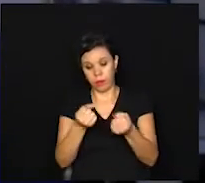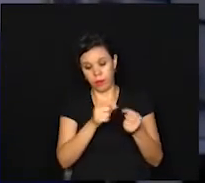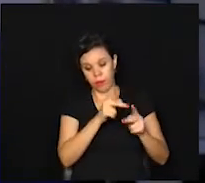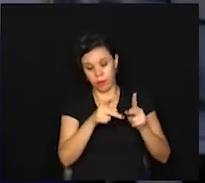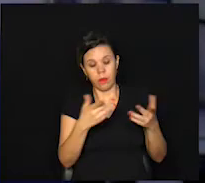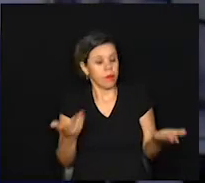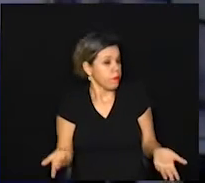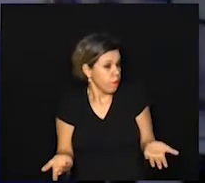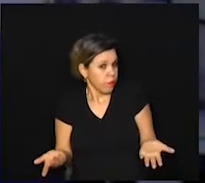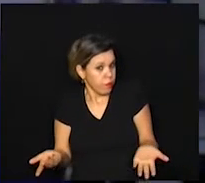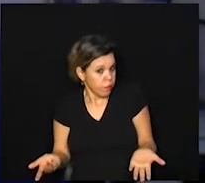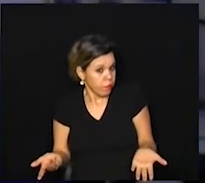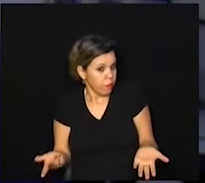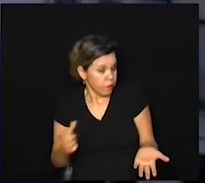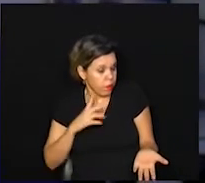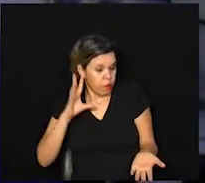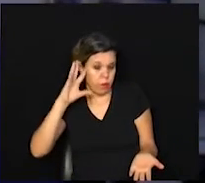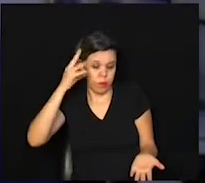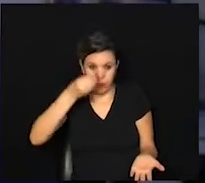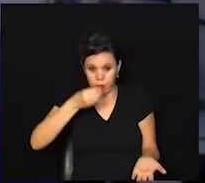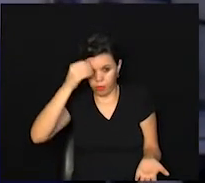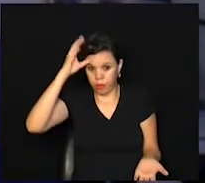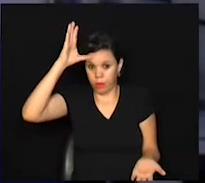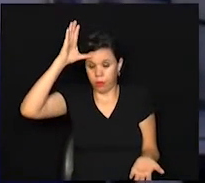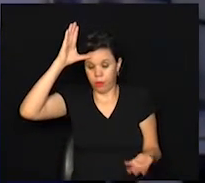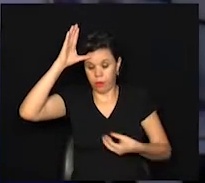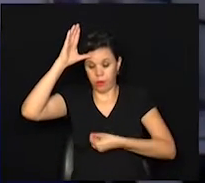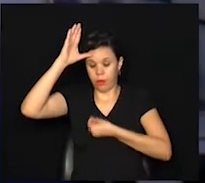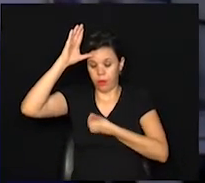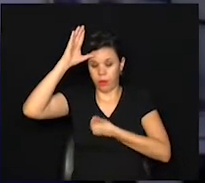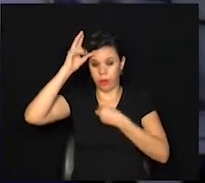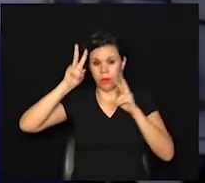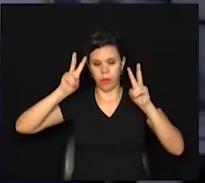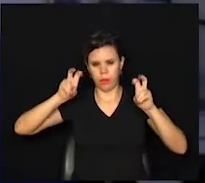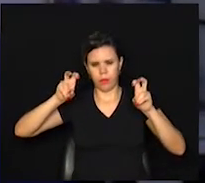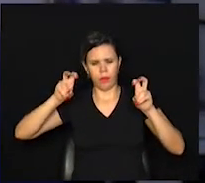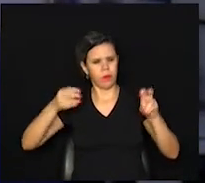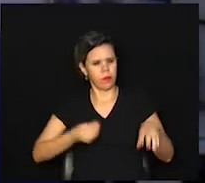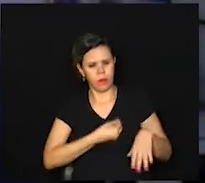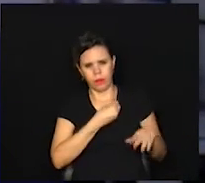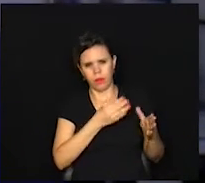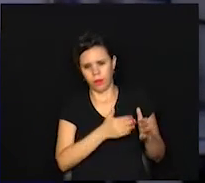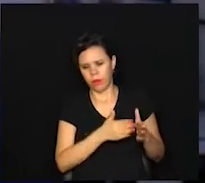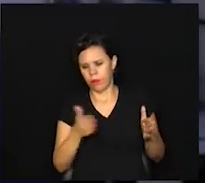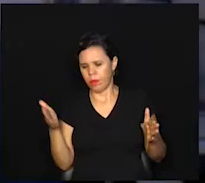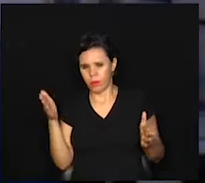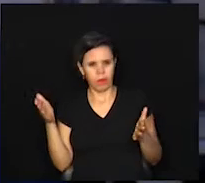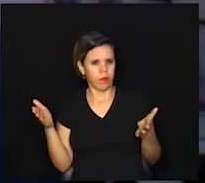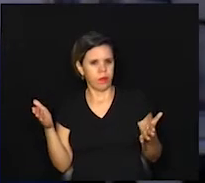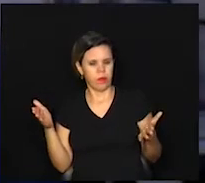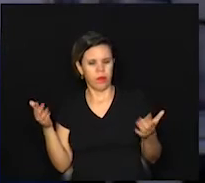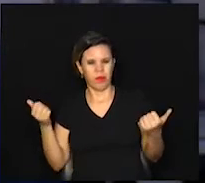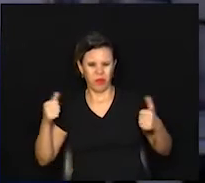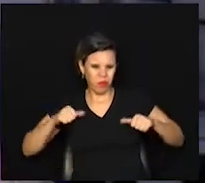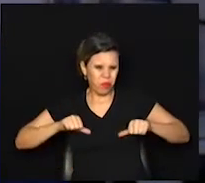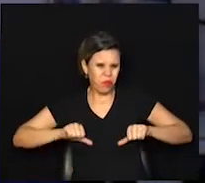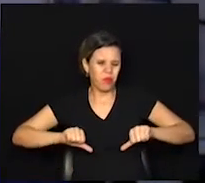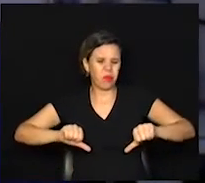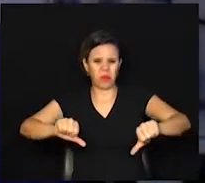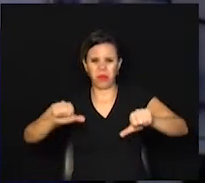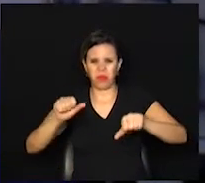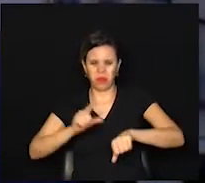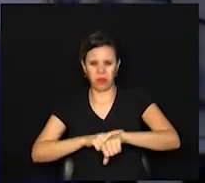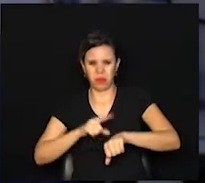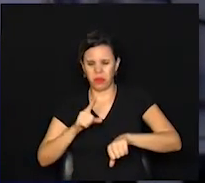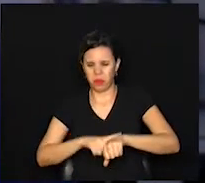têm um nível de compreensão sobre a vida, de que nós estamos vivendo um dos piores momentos da história do